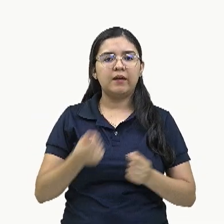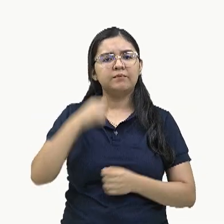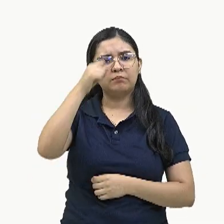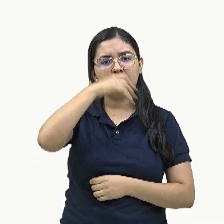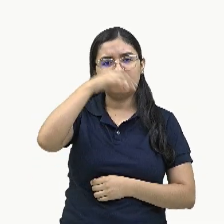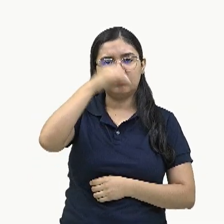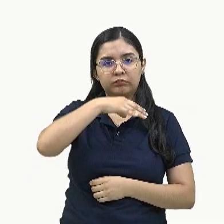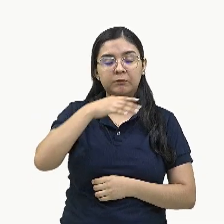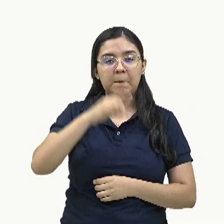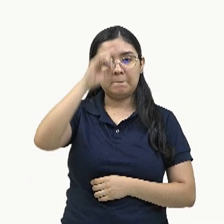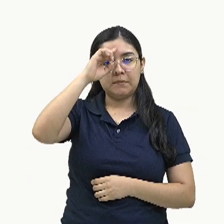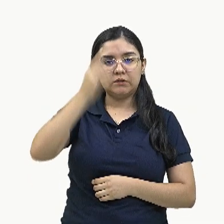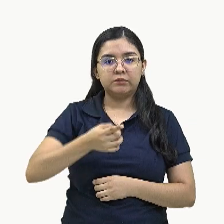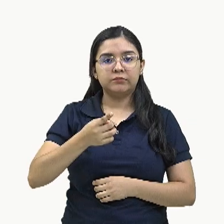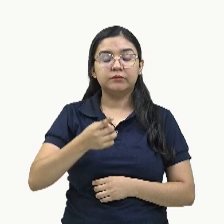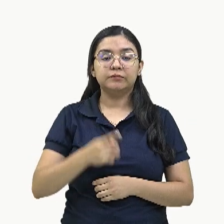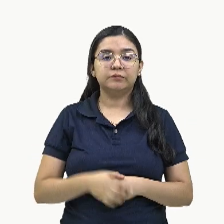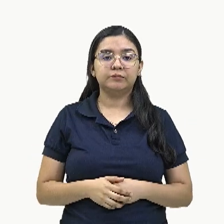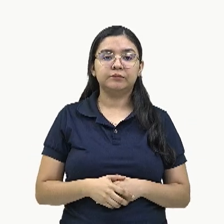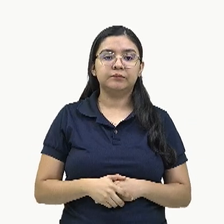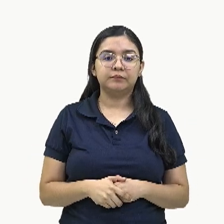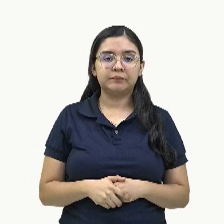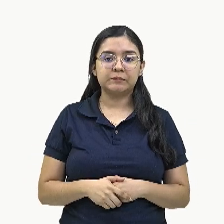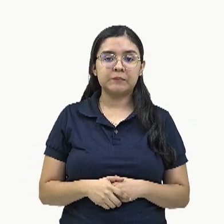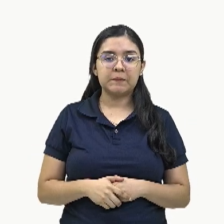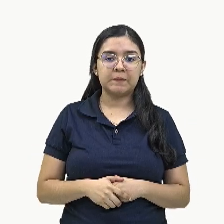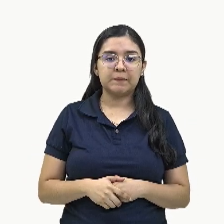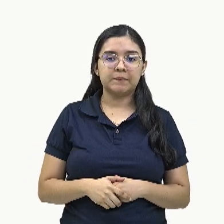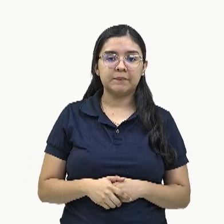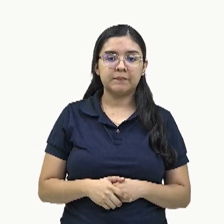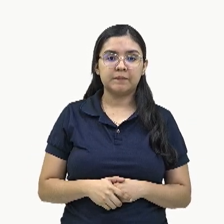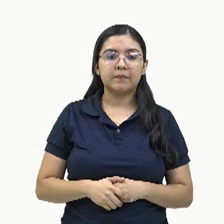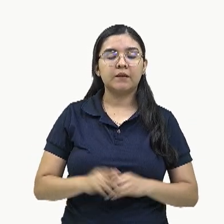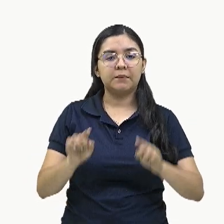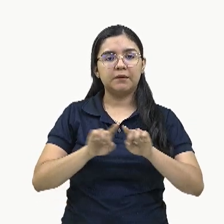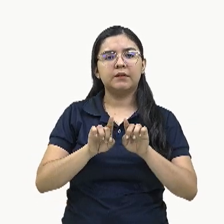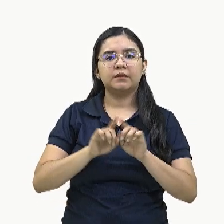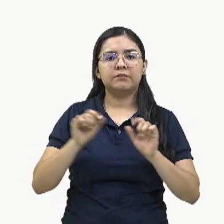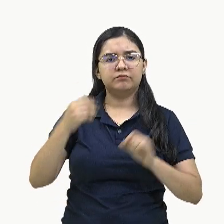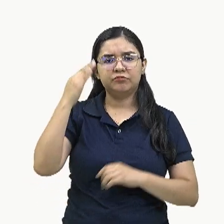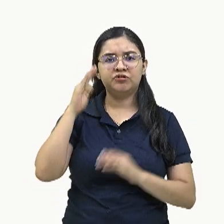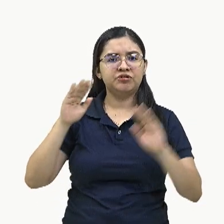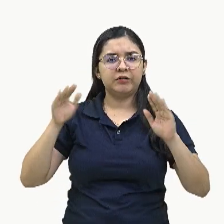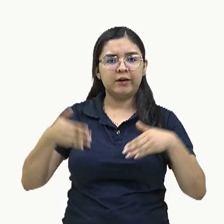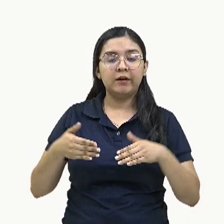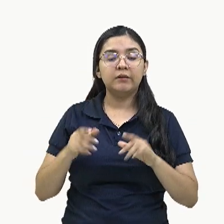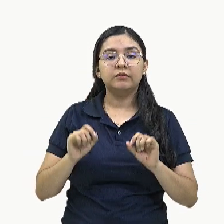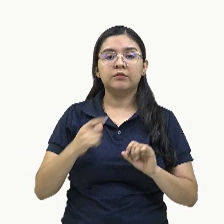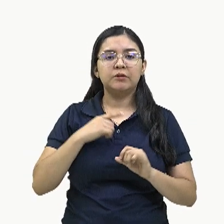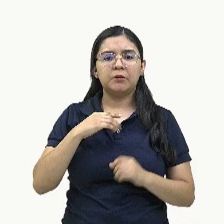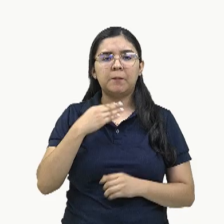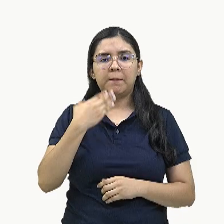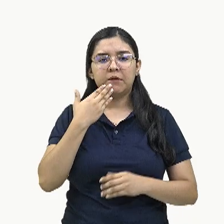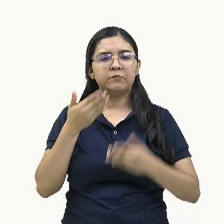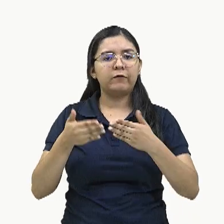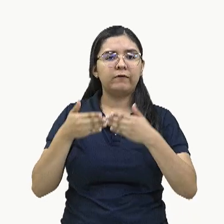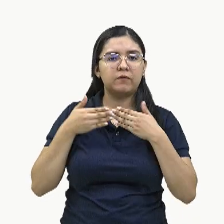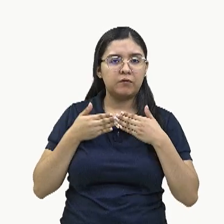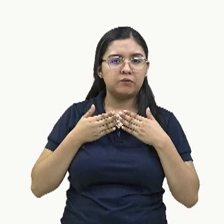bom? Então, open the window, bem rude, bem direto, sem nenhum, por favor,